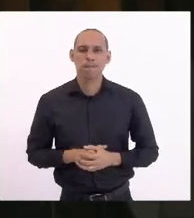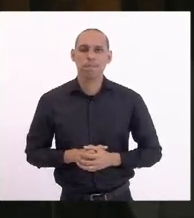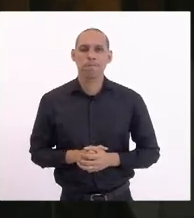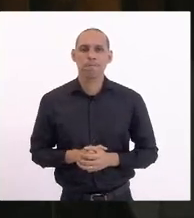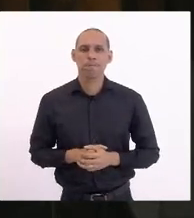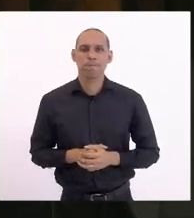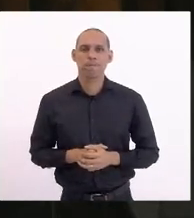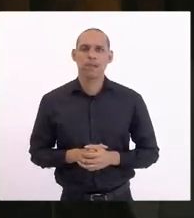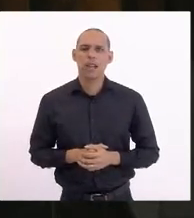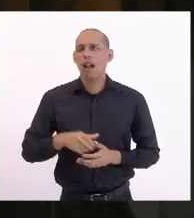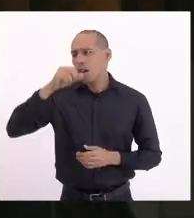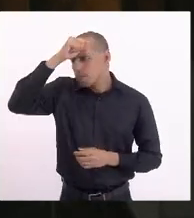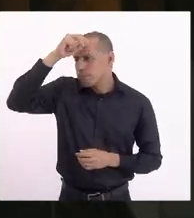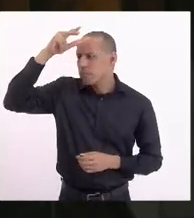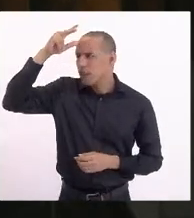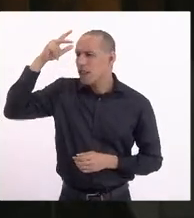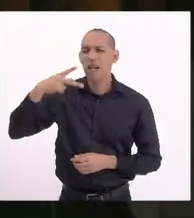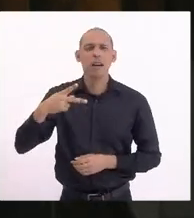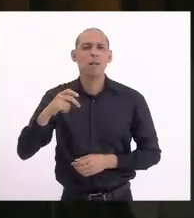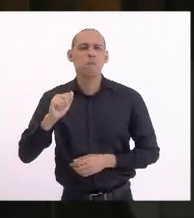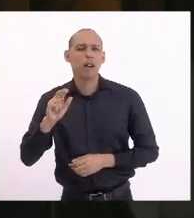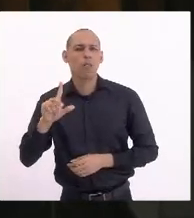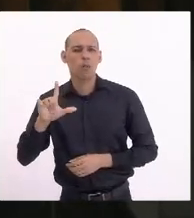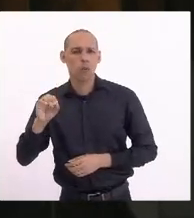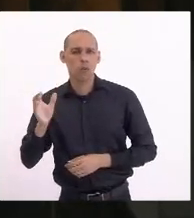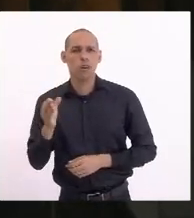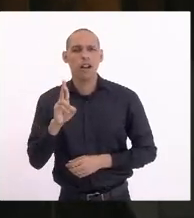Era o prefeito lá, acho que o Paulo Ratti.